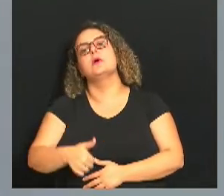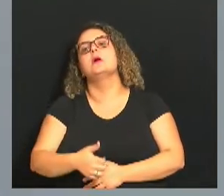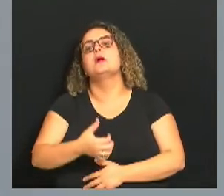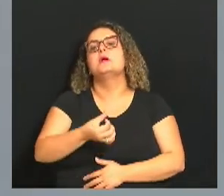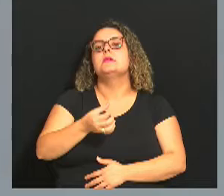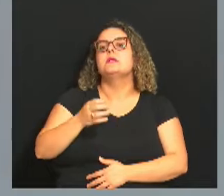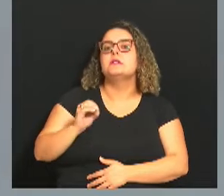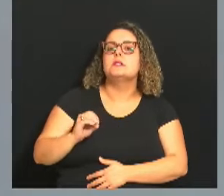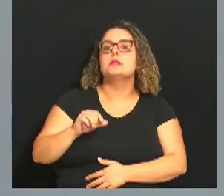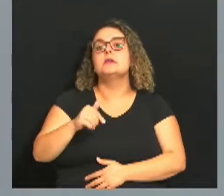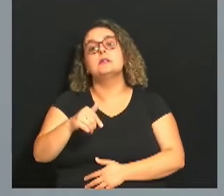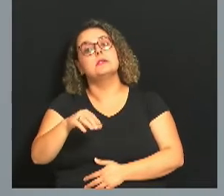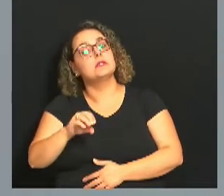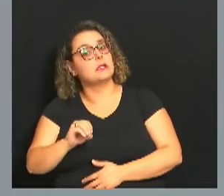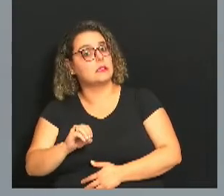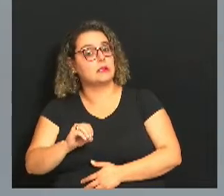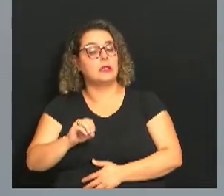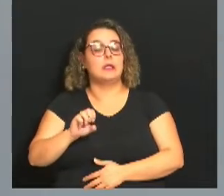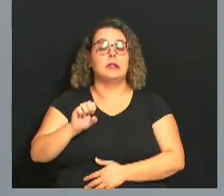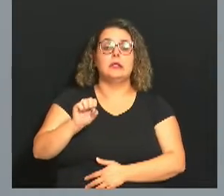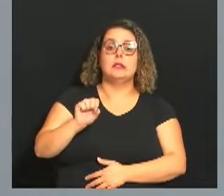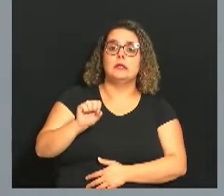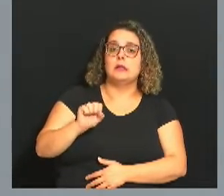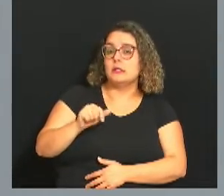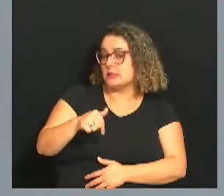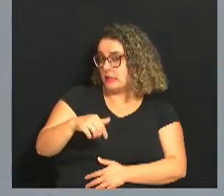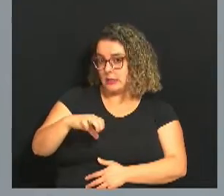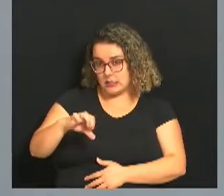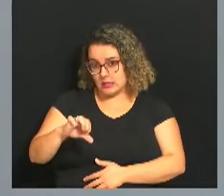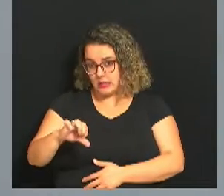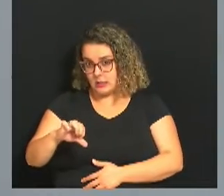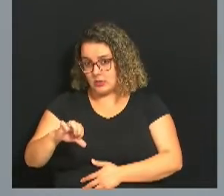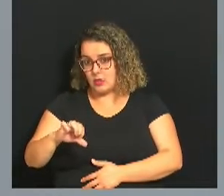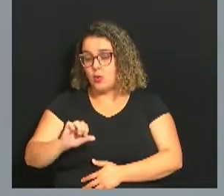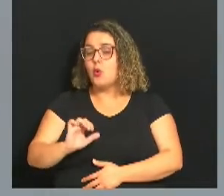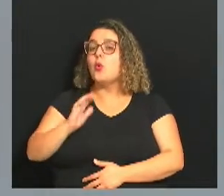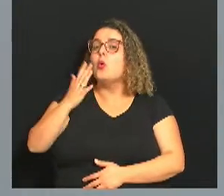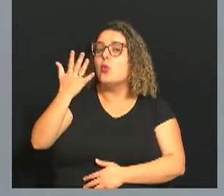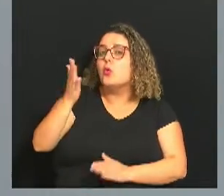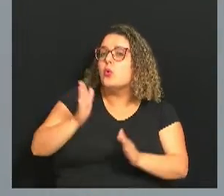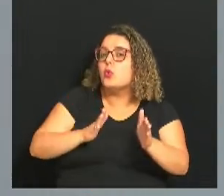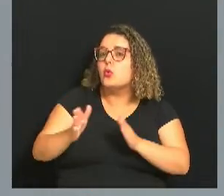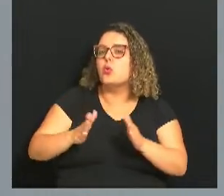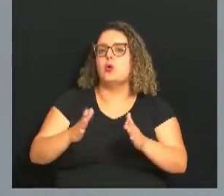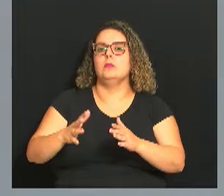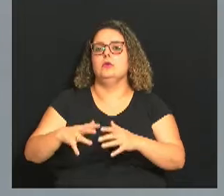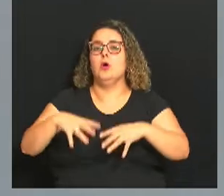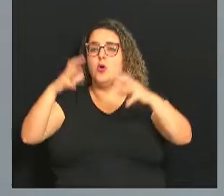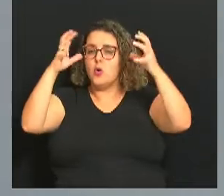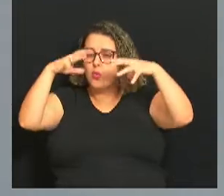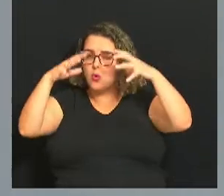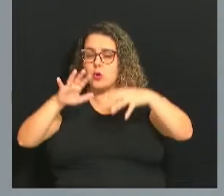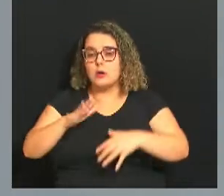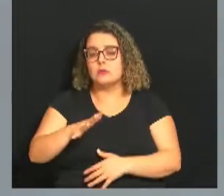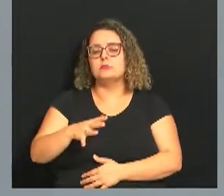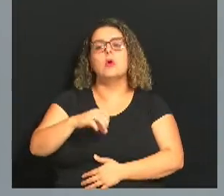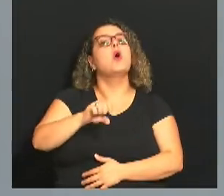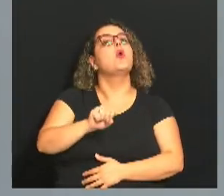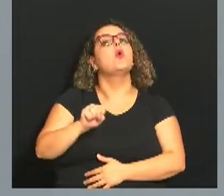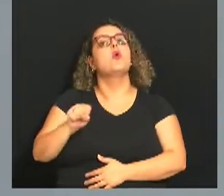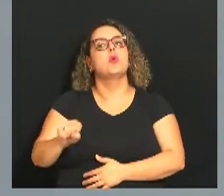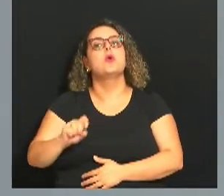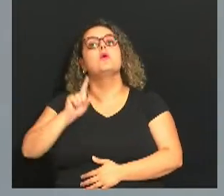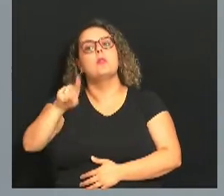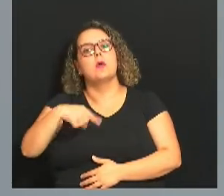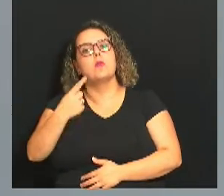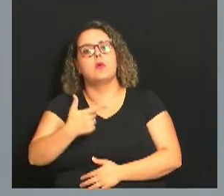70, 79, ocorreu um outro evento de precipitação extrema em 88, depois em 2011